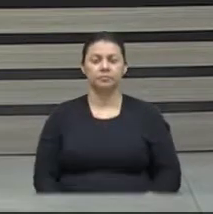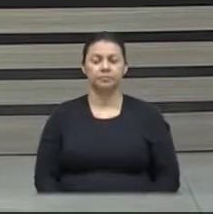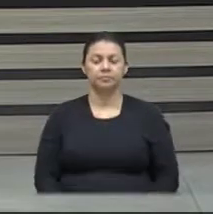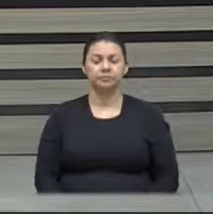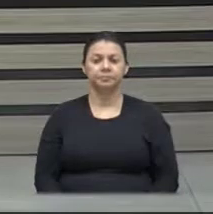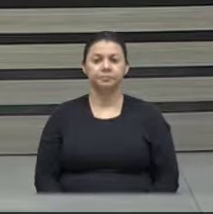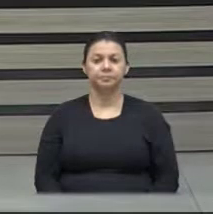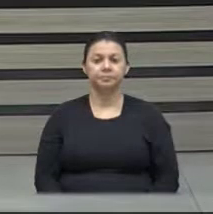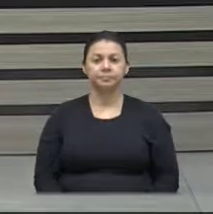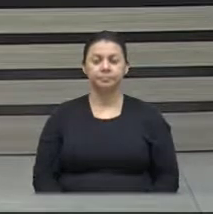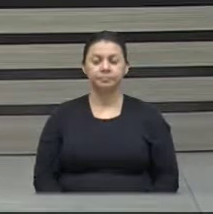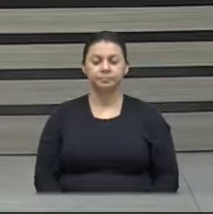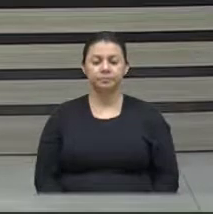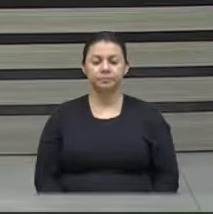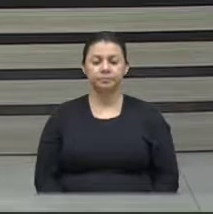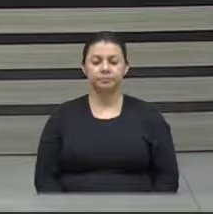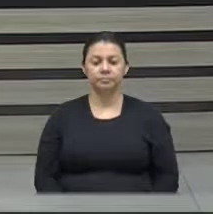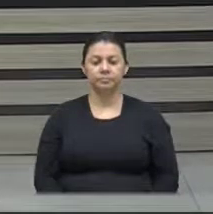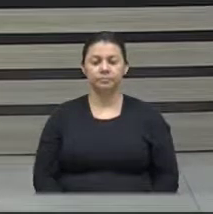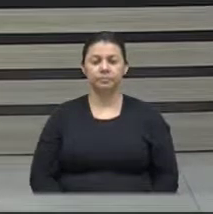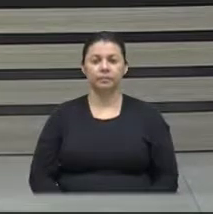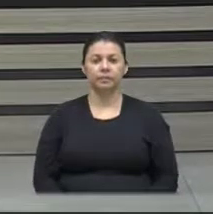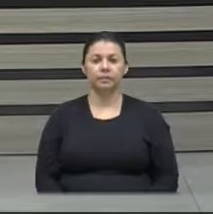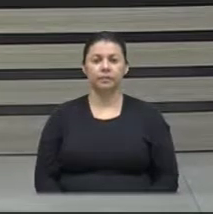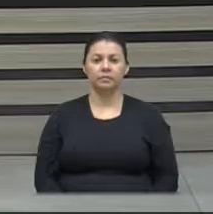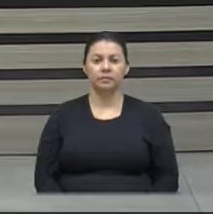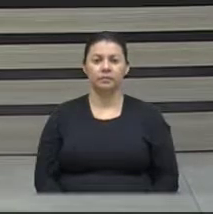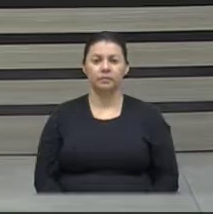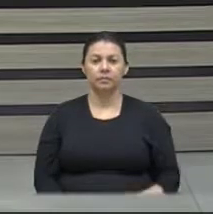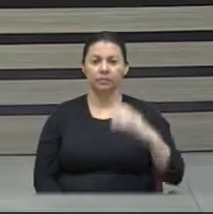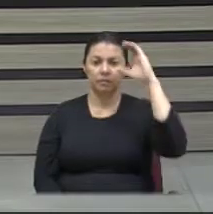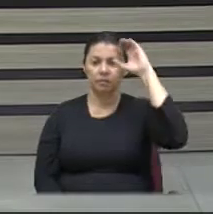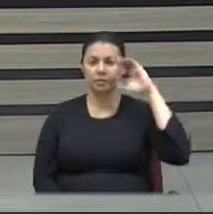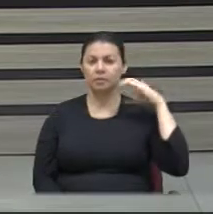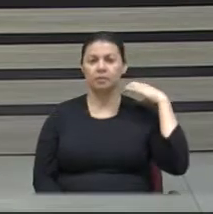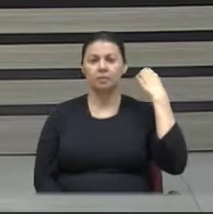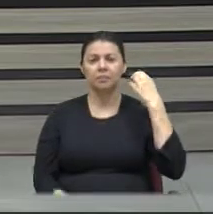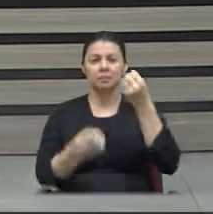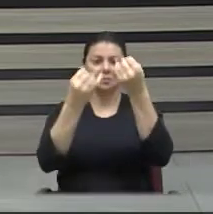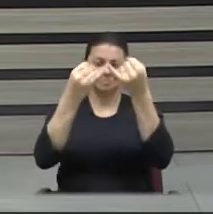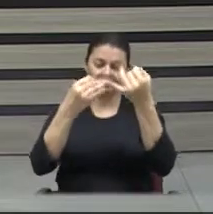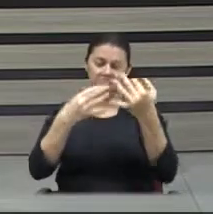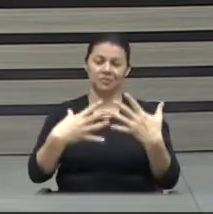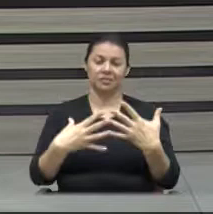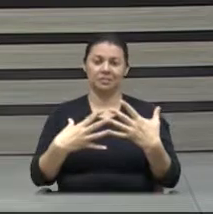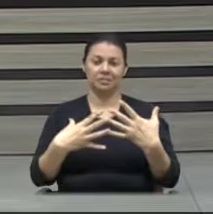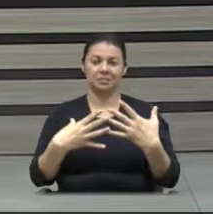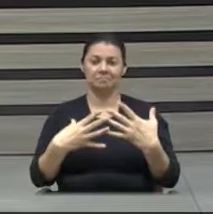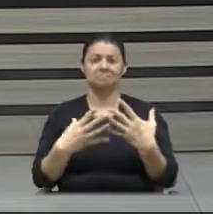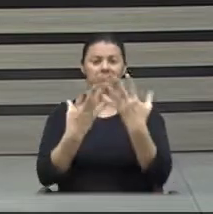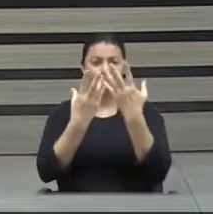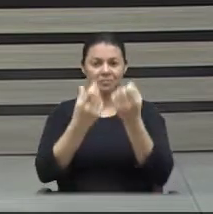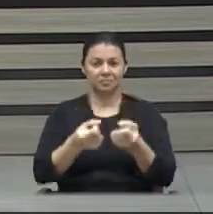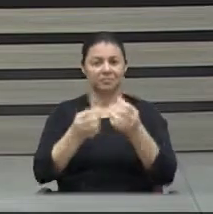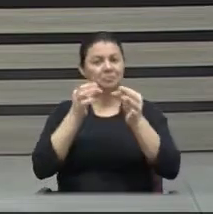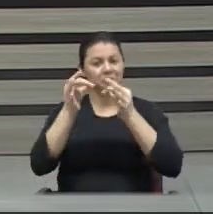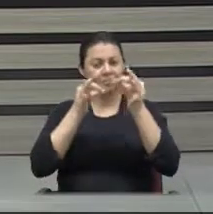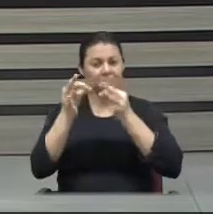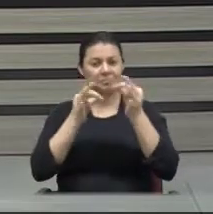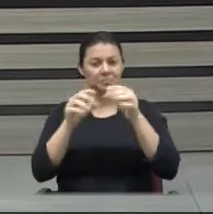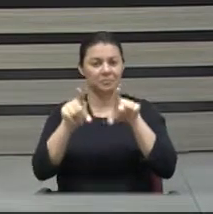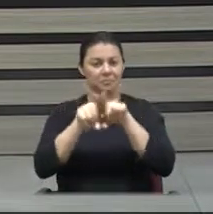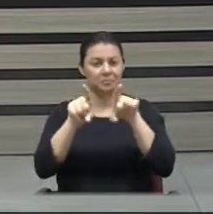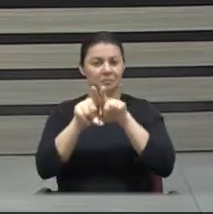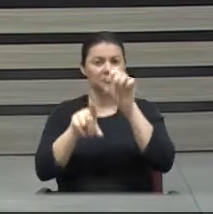gostaria de consignar que se eu pudesse votar em exercício certamente seria simples para bem da mesa diretora a